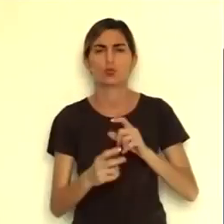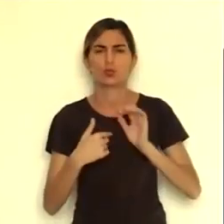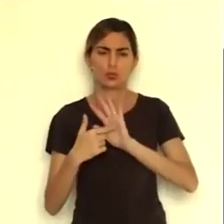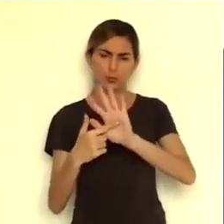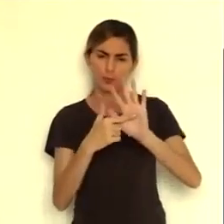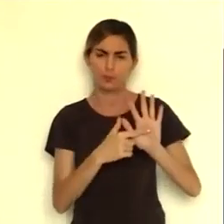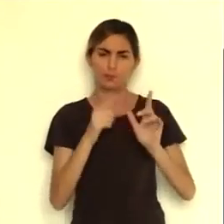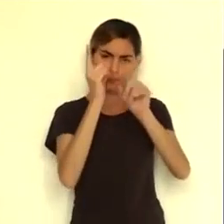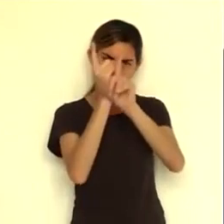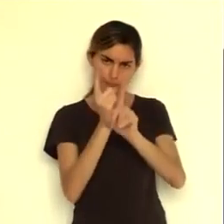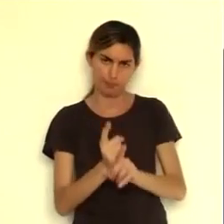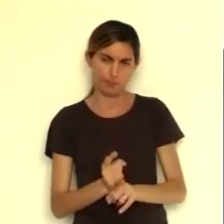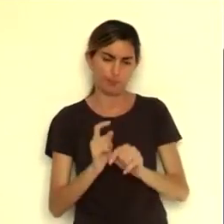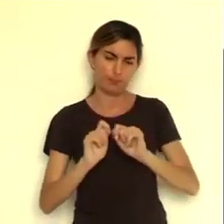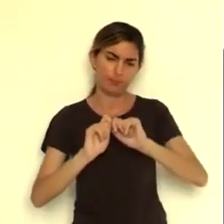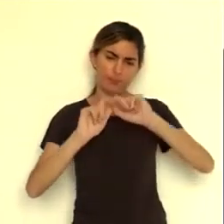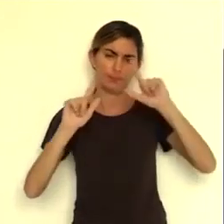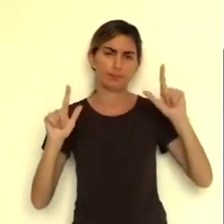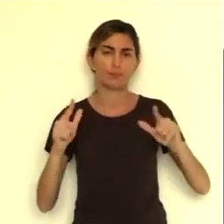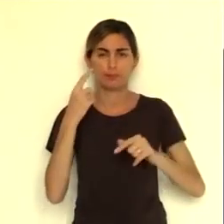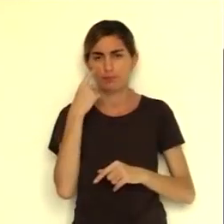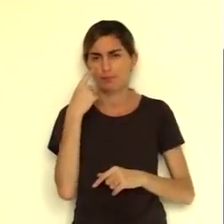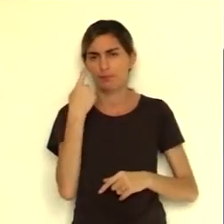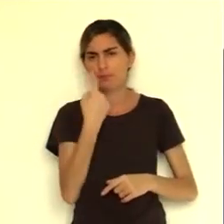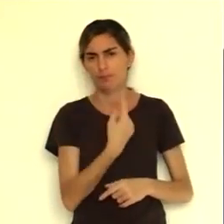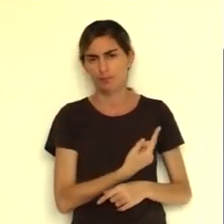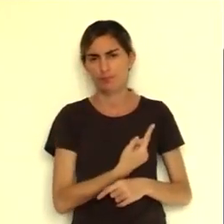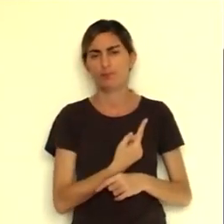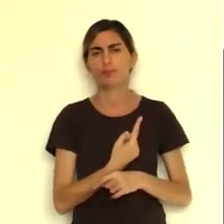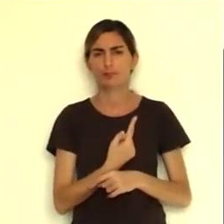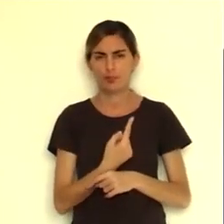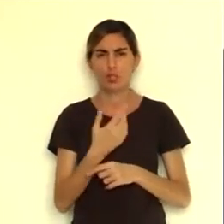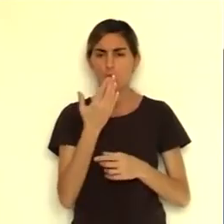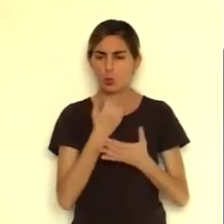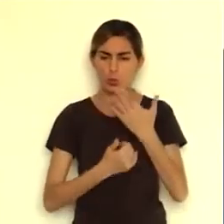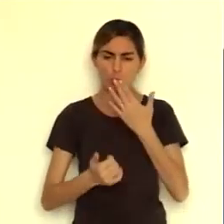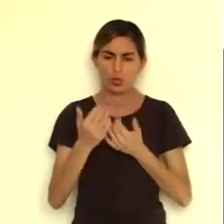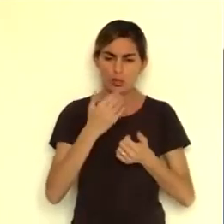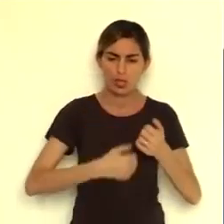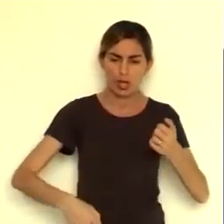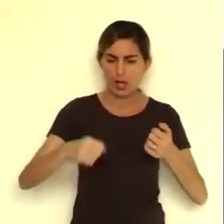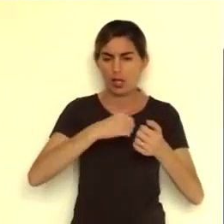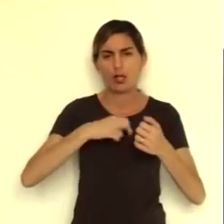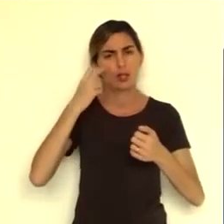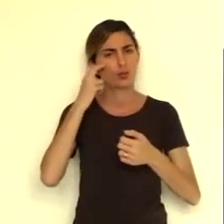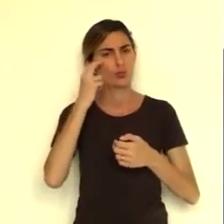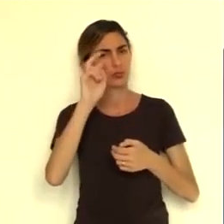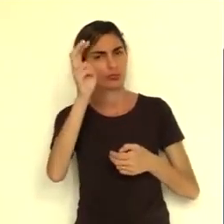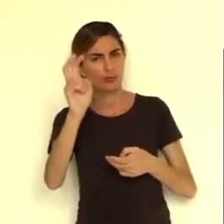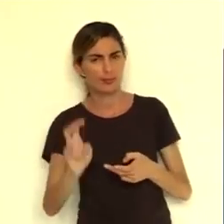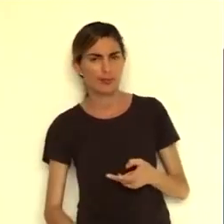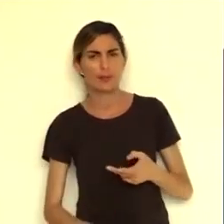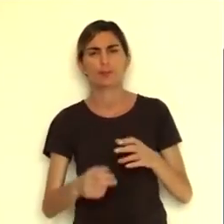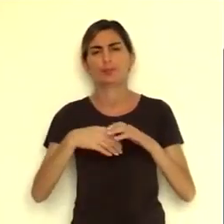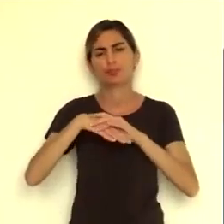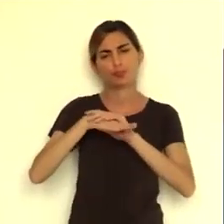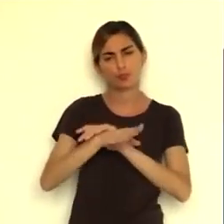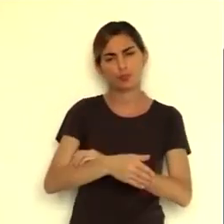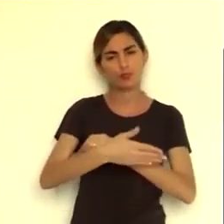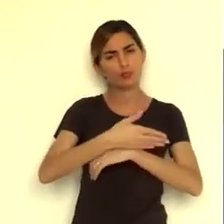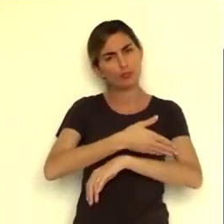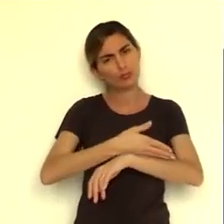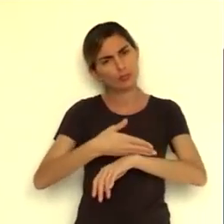conforme a gente pode identificar aí na imagem, a gente vê aspectos da culinária, aspectos da cultura, aspectos